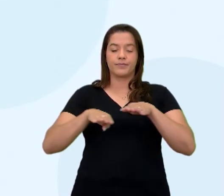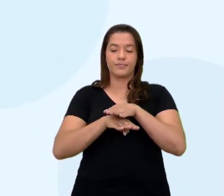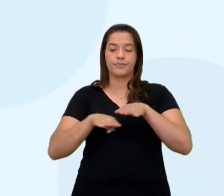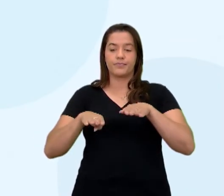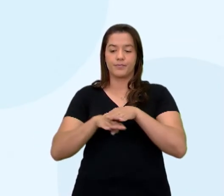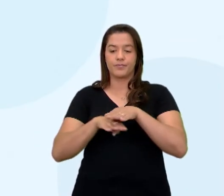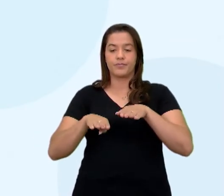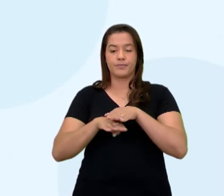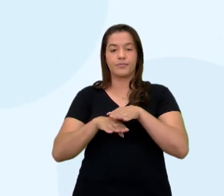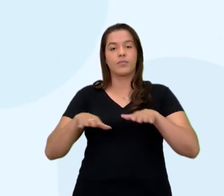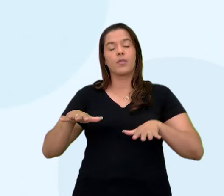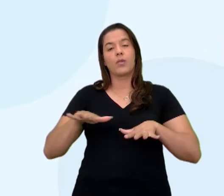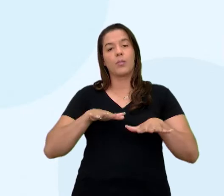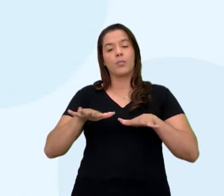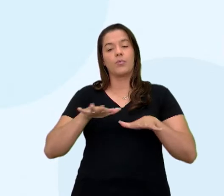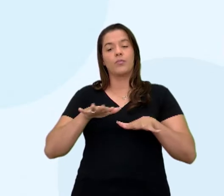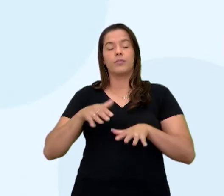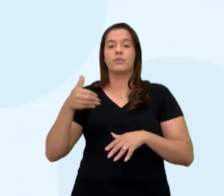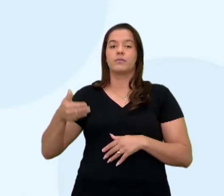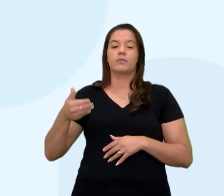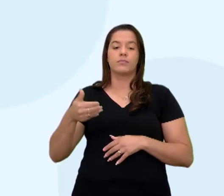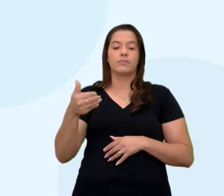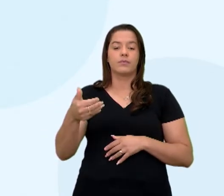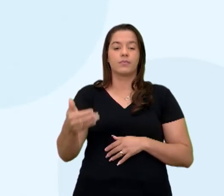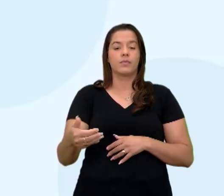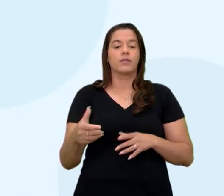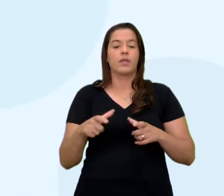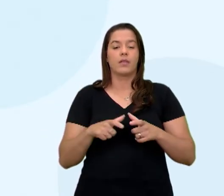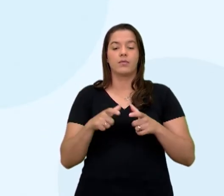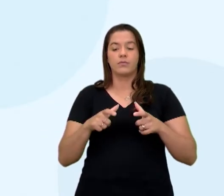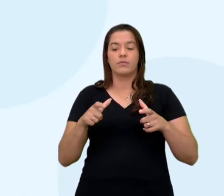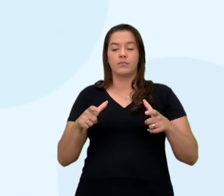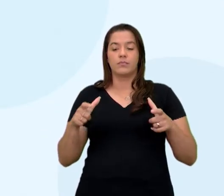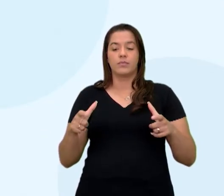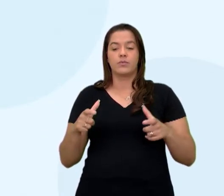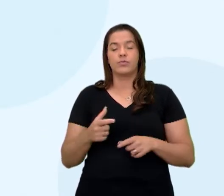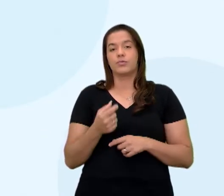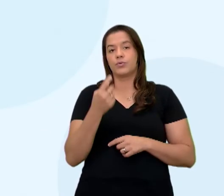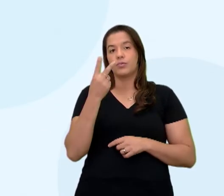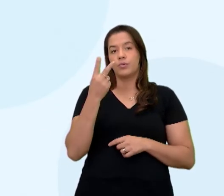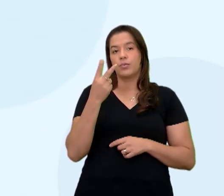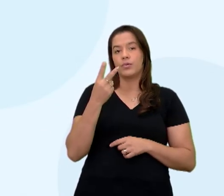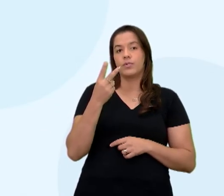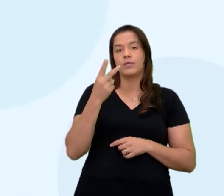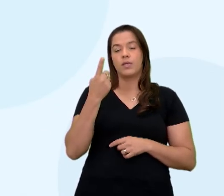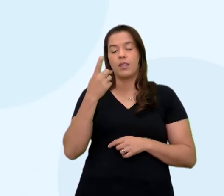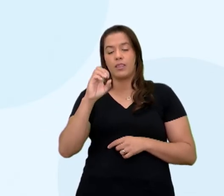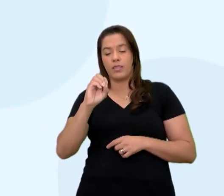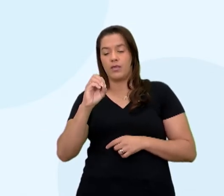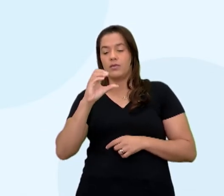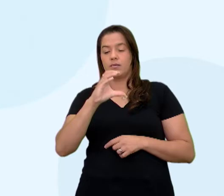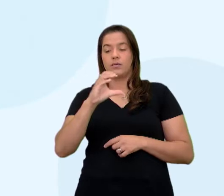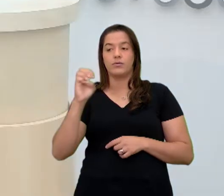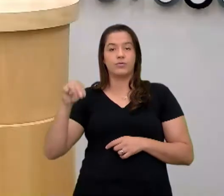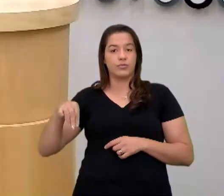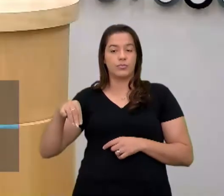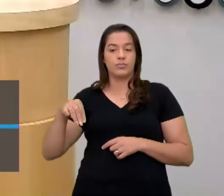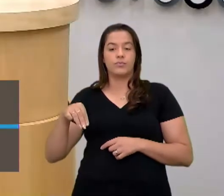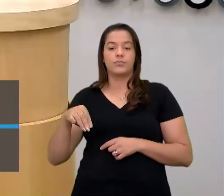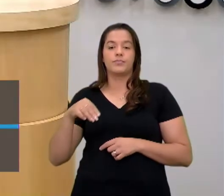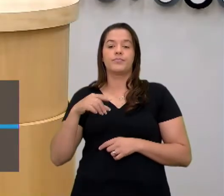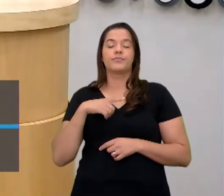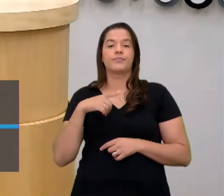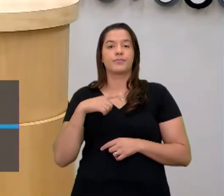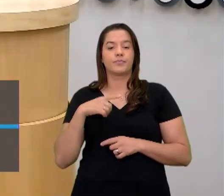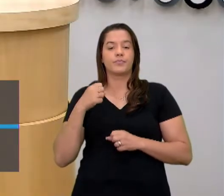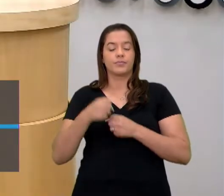tectônicas, essa área ocupada encontra-se em expansão aí de 2 a 10 centímetros por ano, né? E a extensão ela é